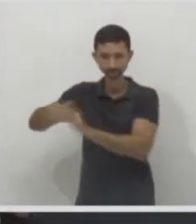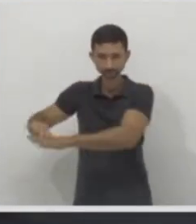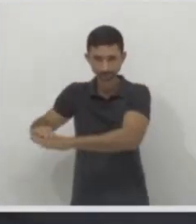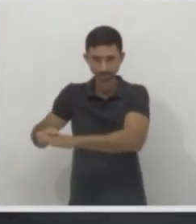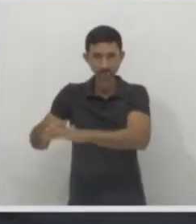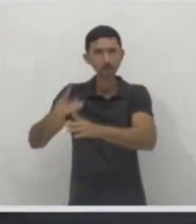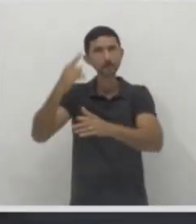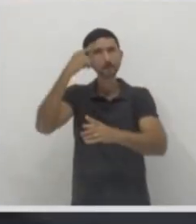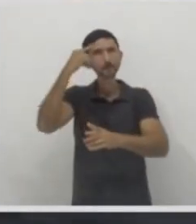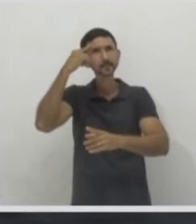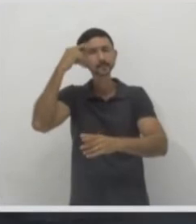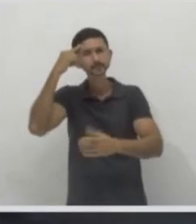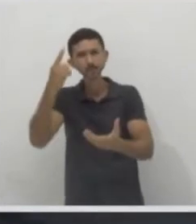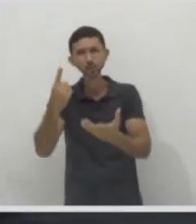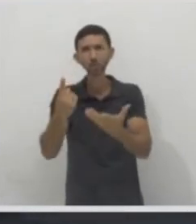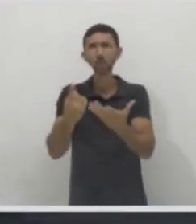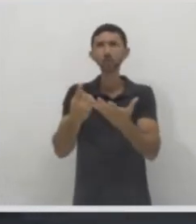ideia,